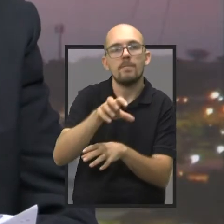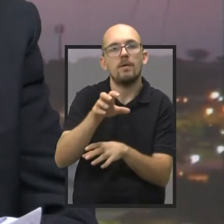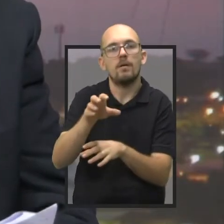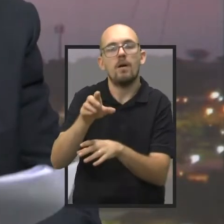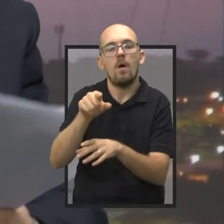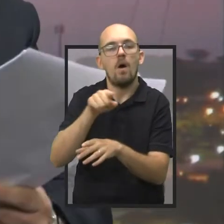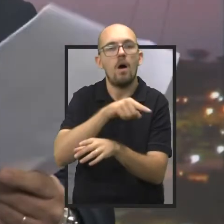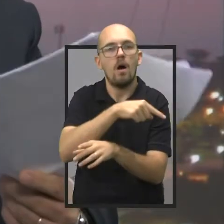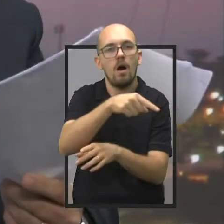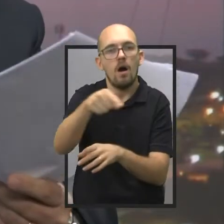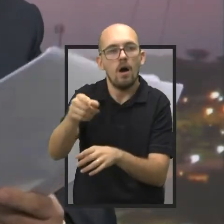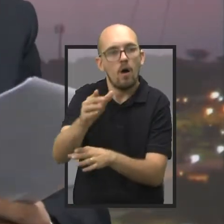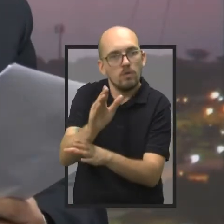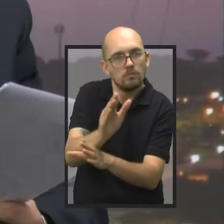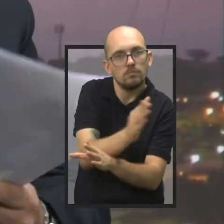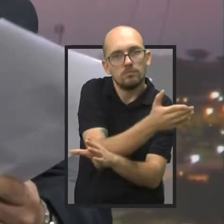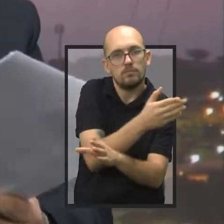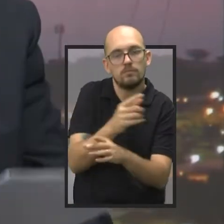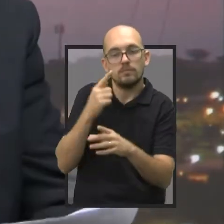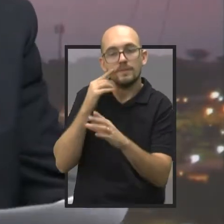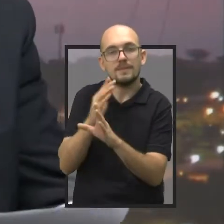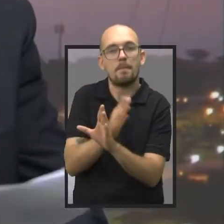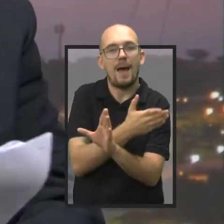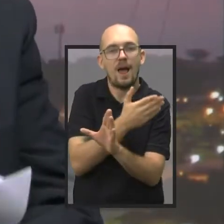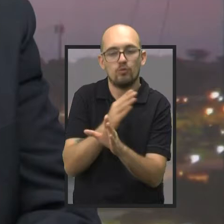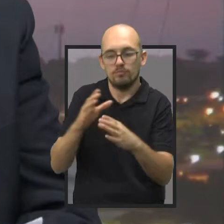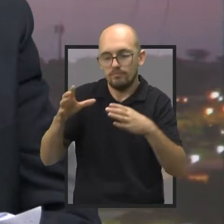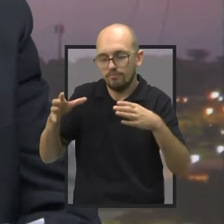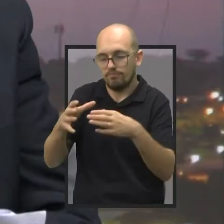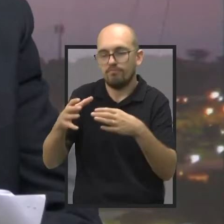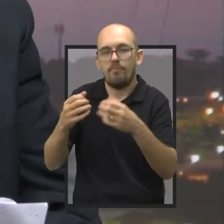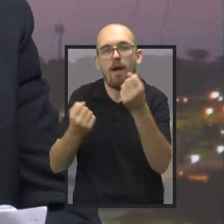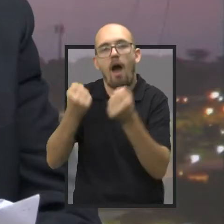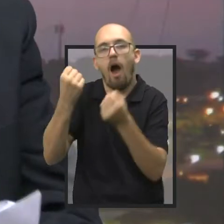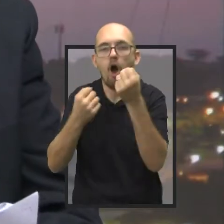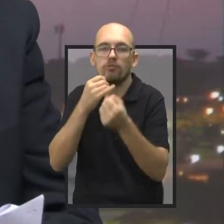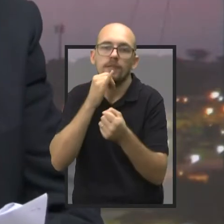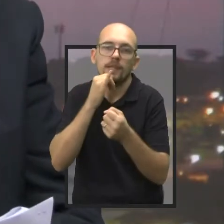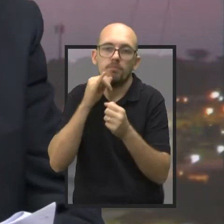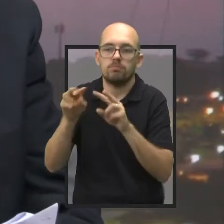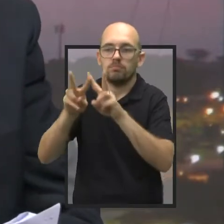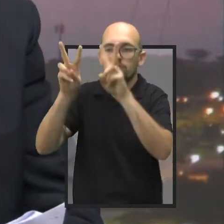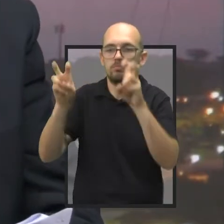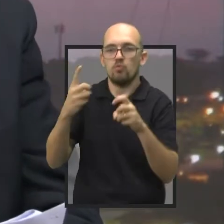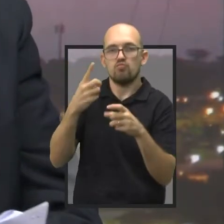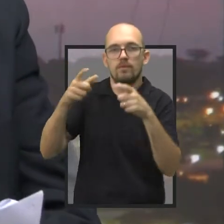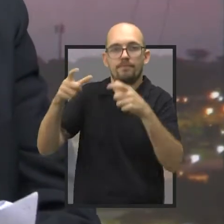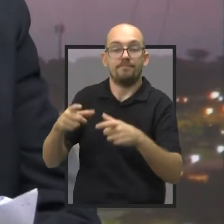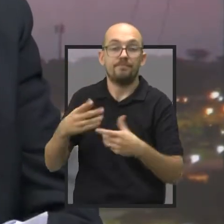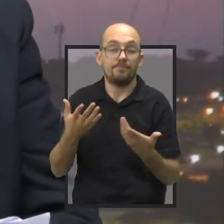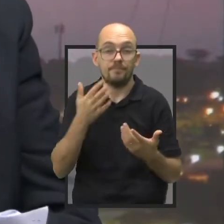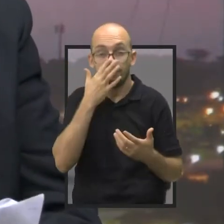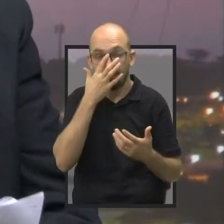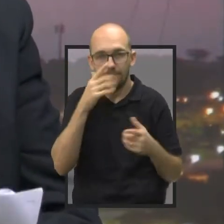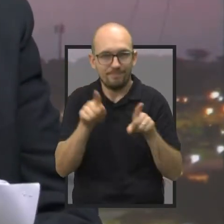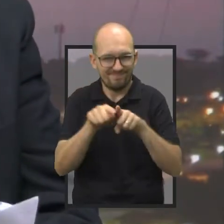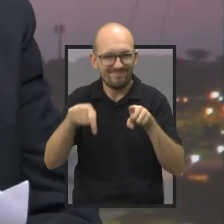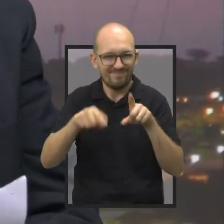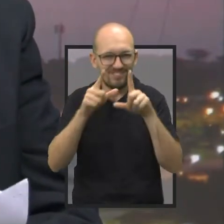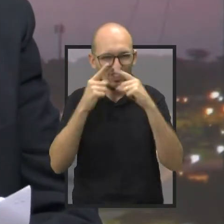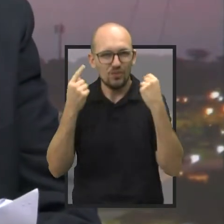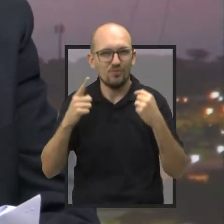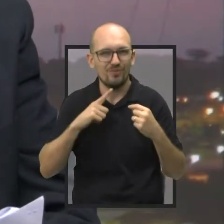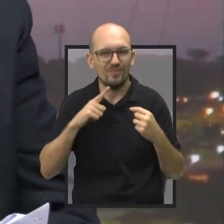fica, né? São separados por setores. Então nós temos aqui em Jaú também, que é muito grande,